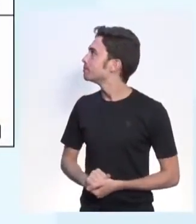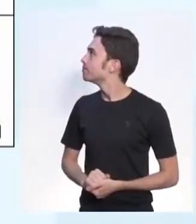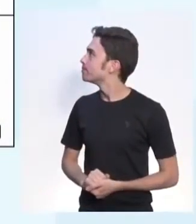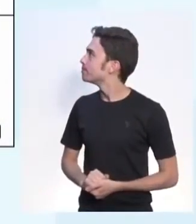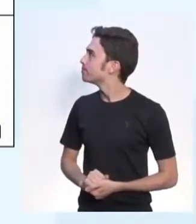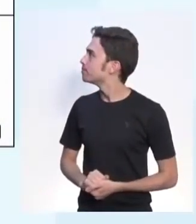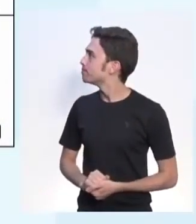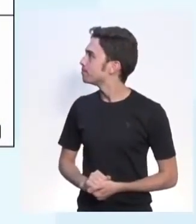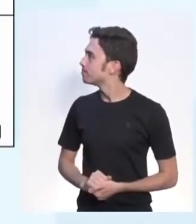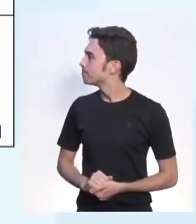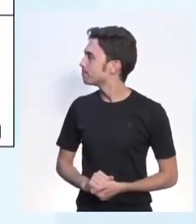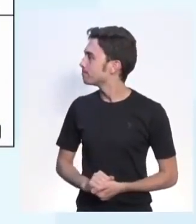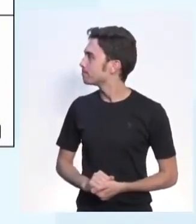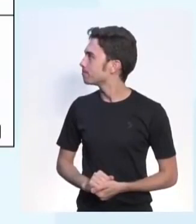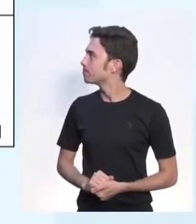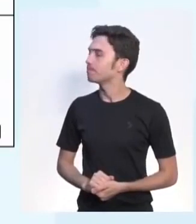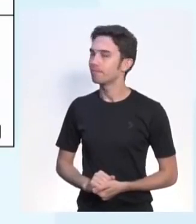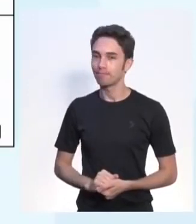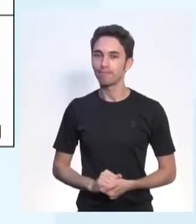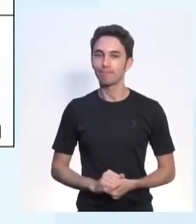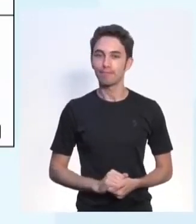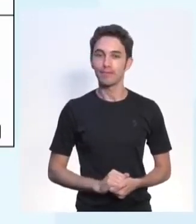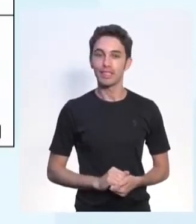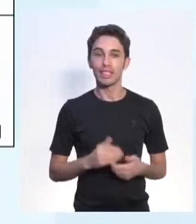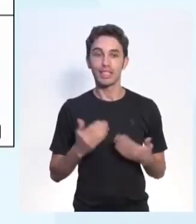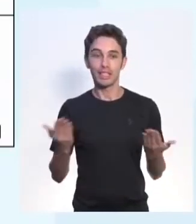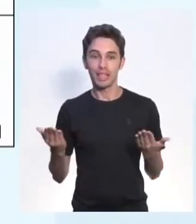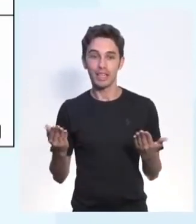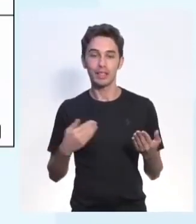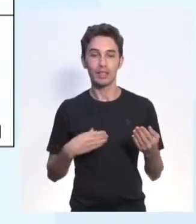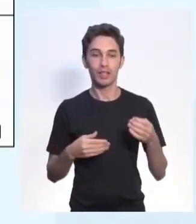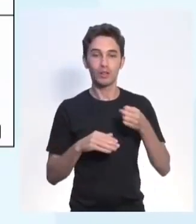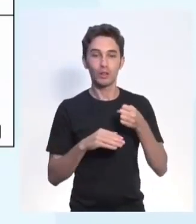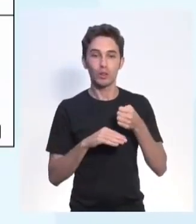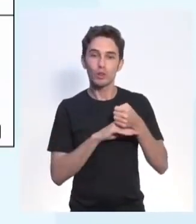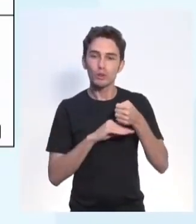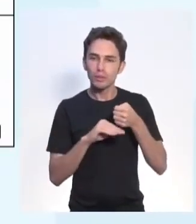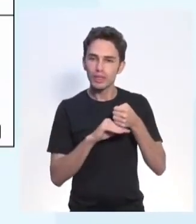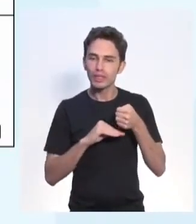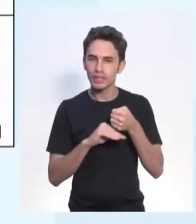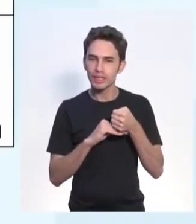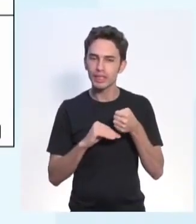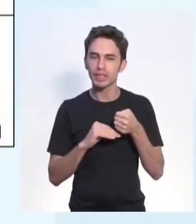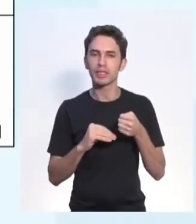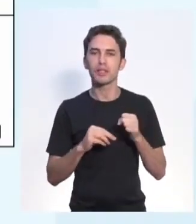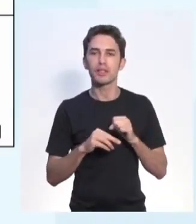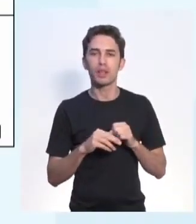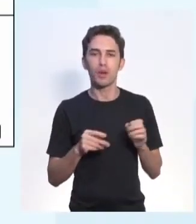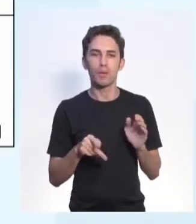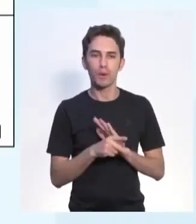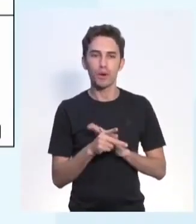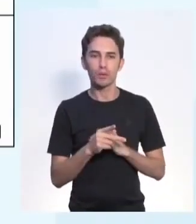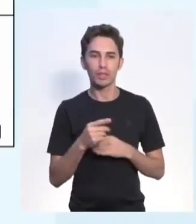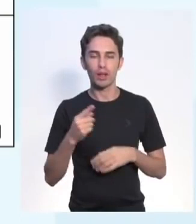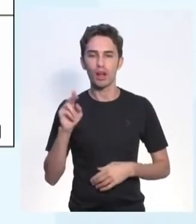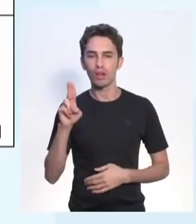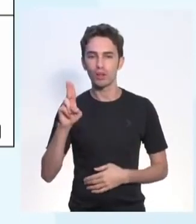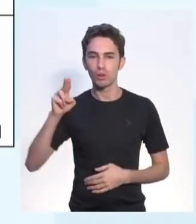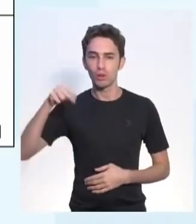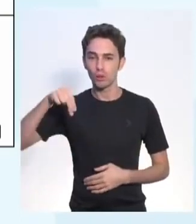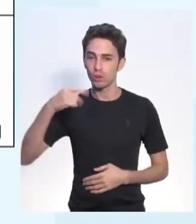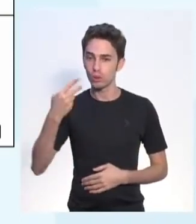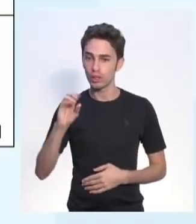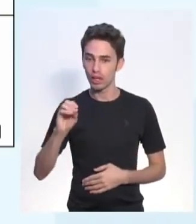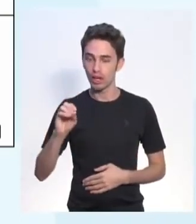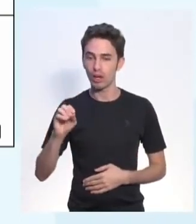Bom, dentro aí dos princípios comunistas, né, a União Soviética é a maior representante do